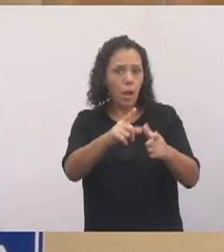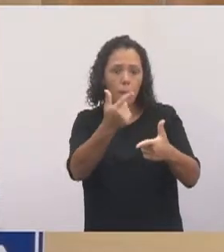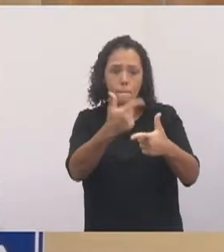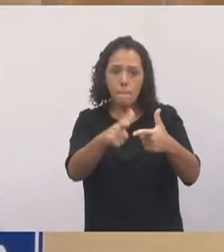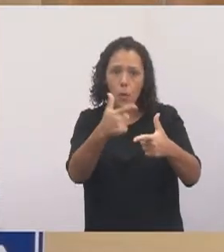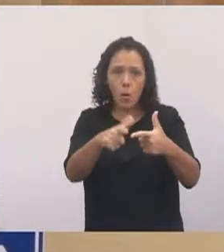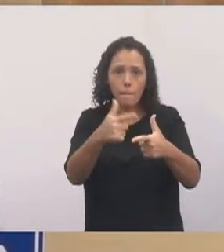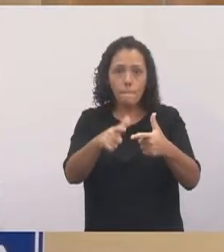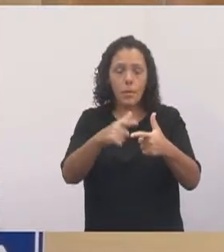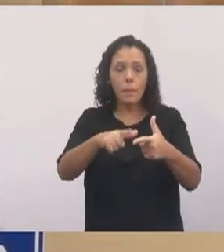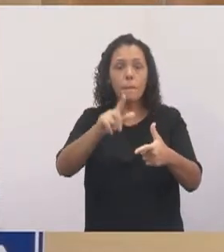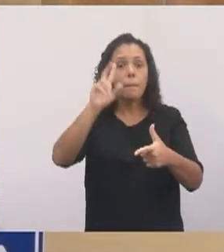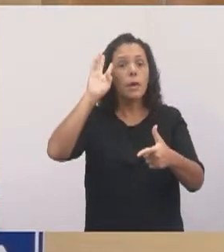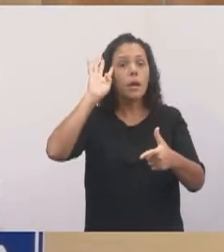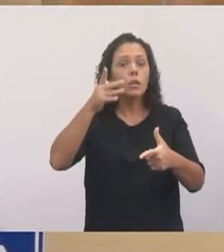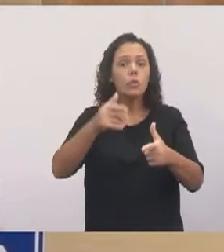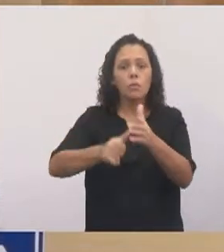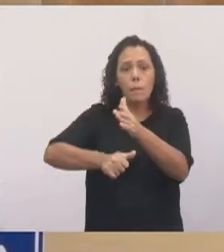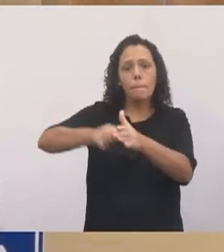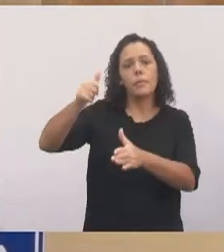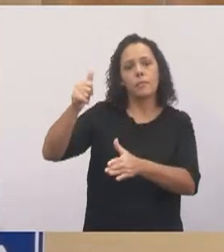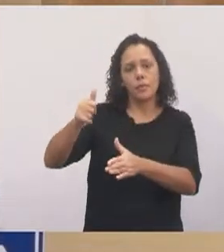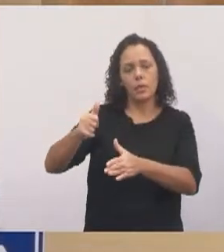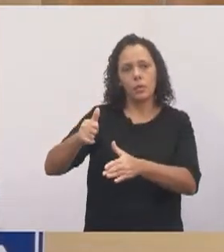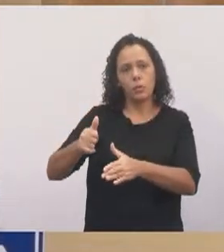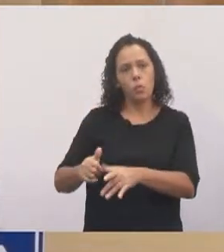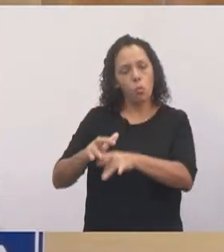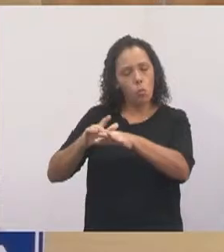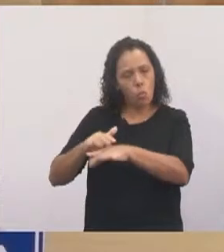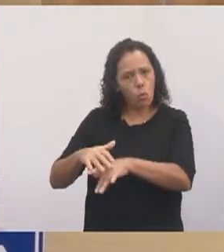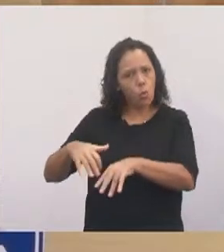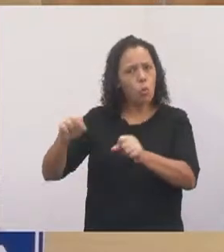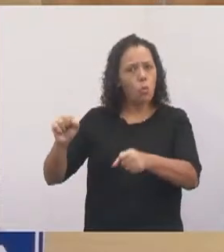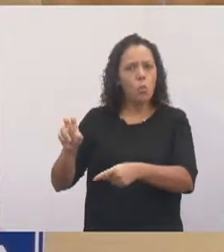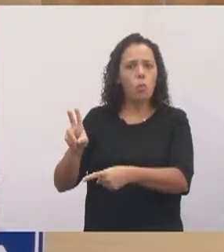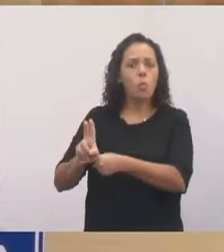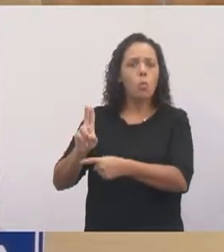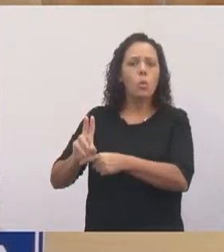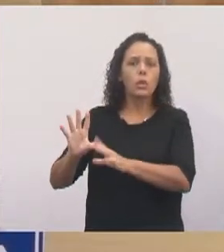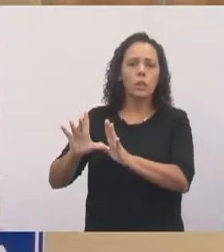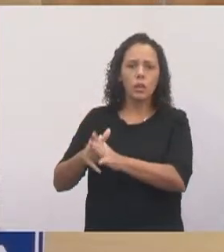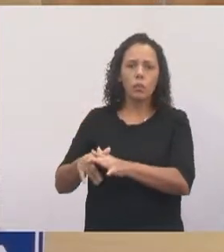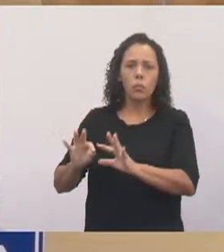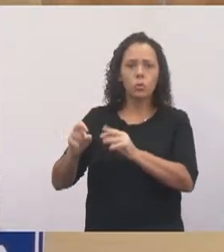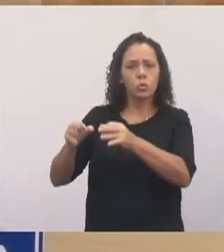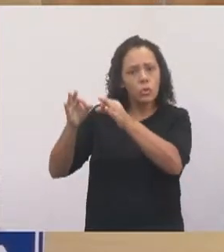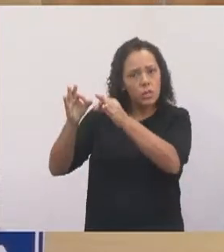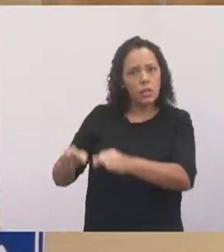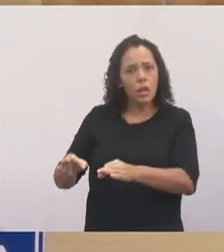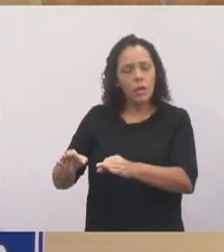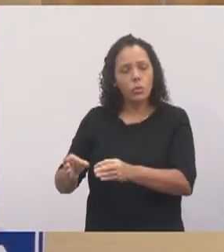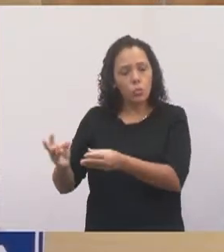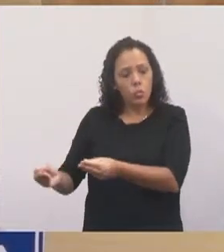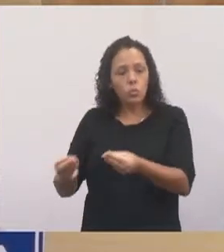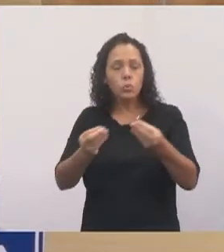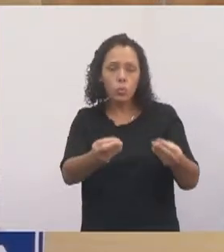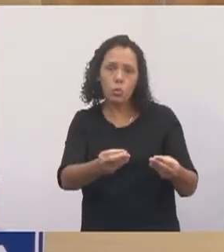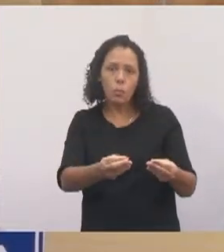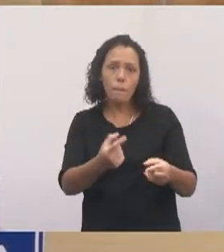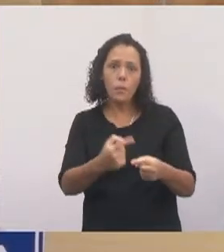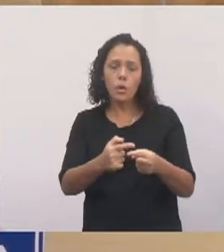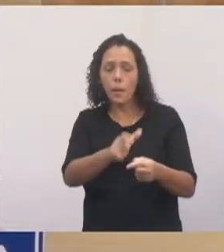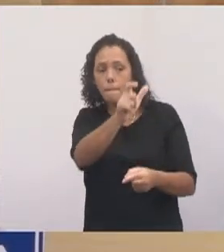problema, porque a pessoa que vai receber a doação, ela vai ter que arcar com a